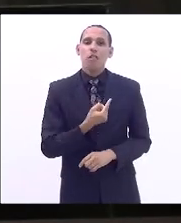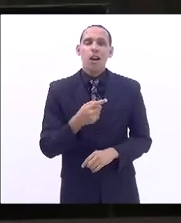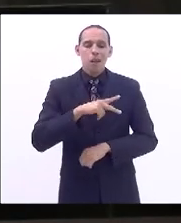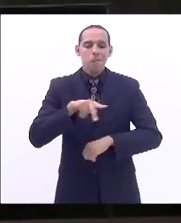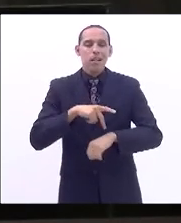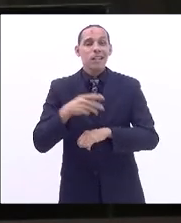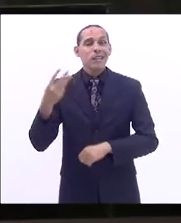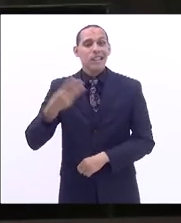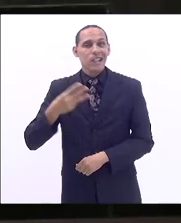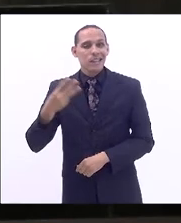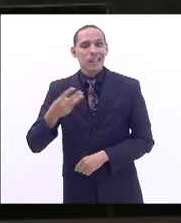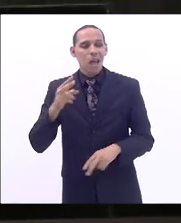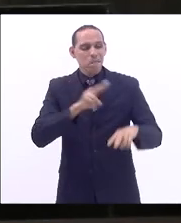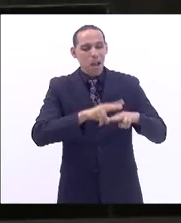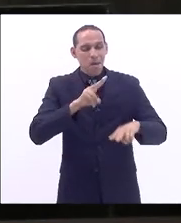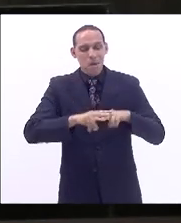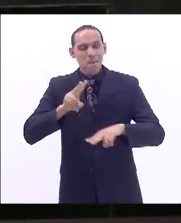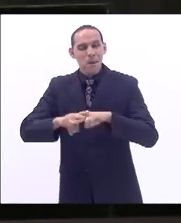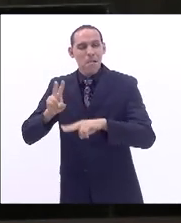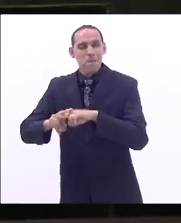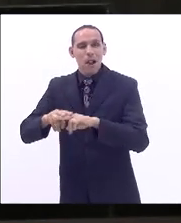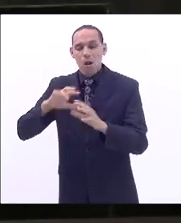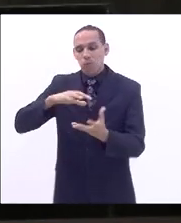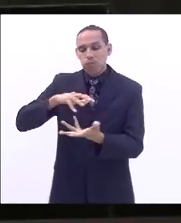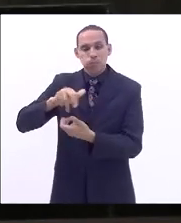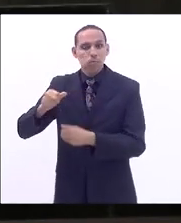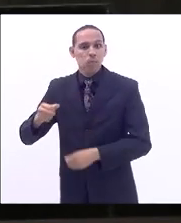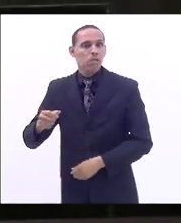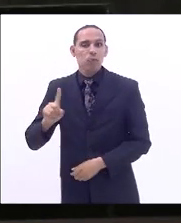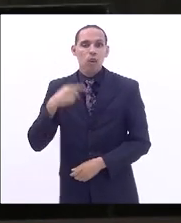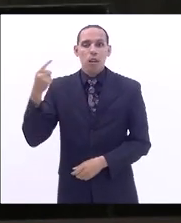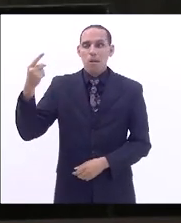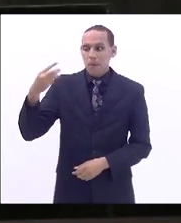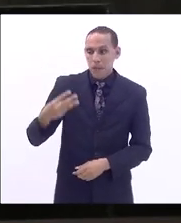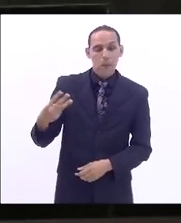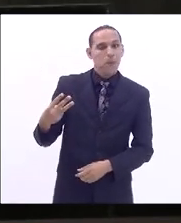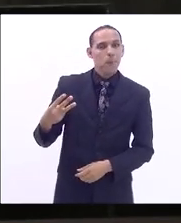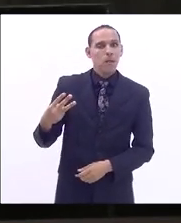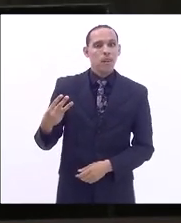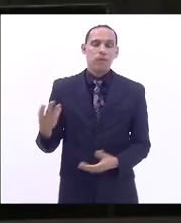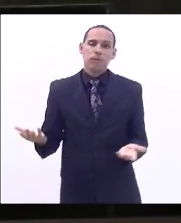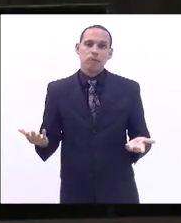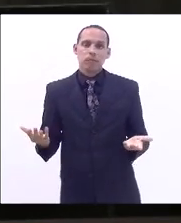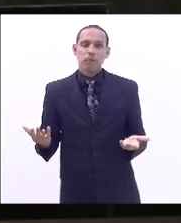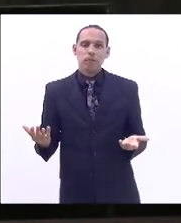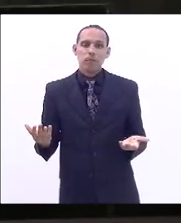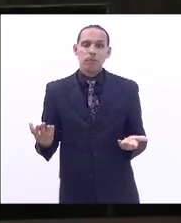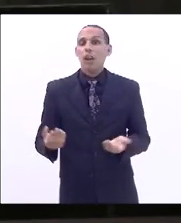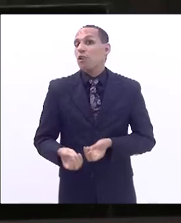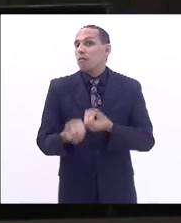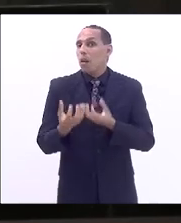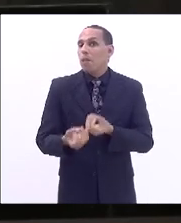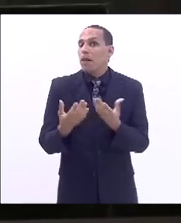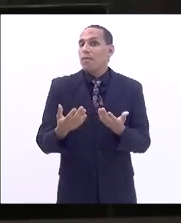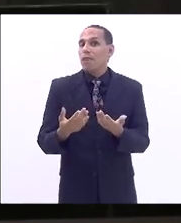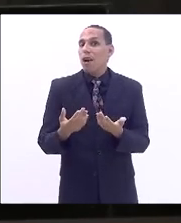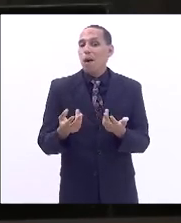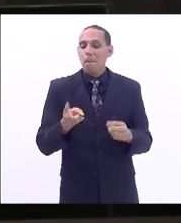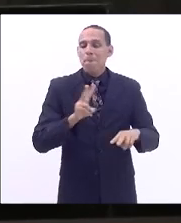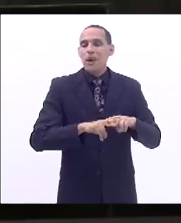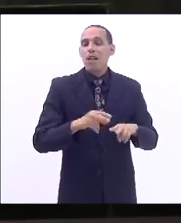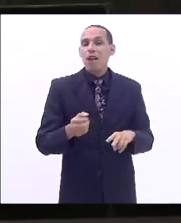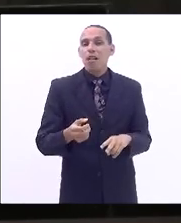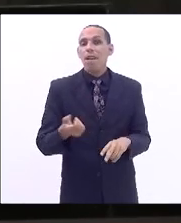país que mais encarcera no mundo e quando a gente olha para os dados de quem é que está encarcerado